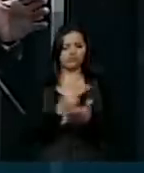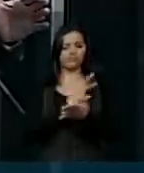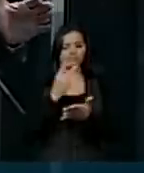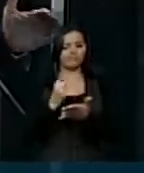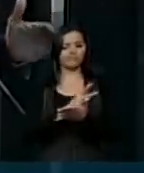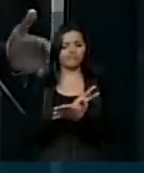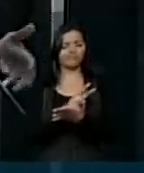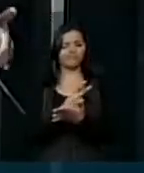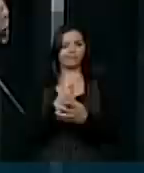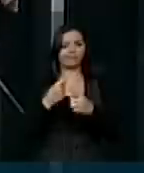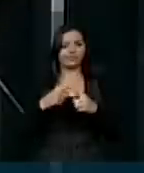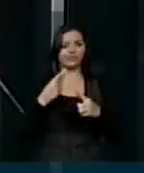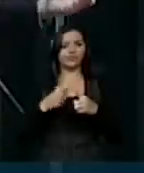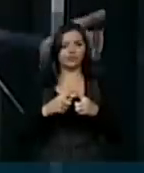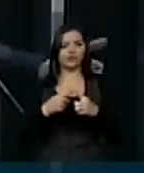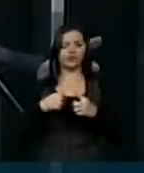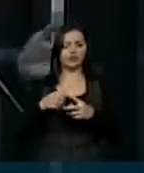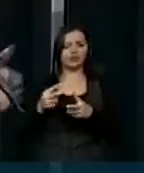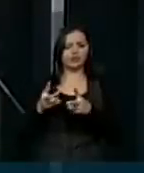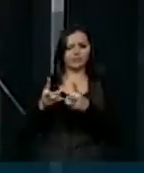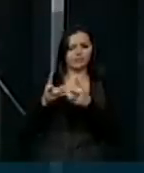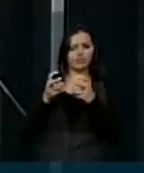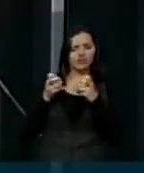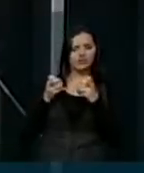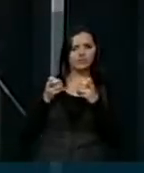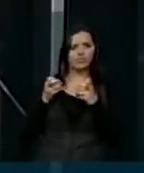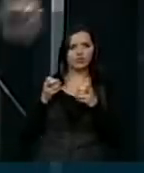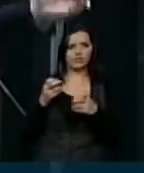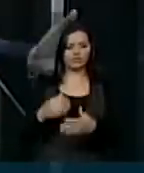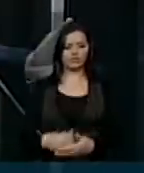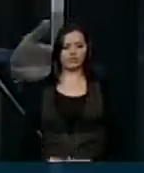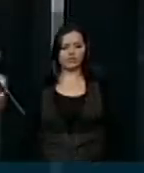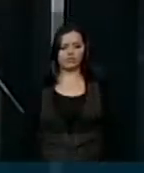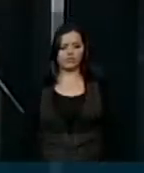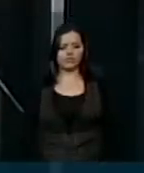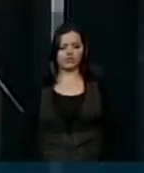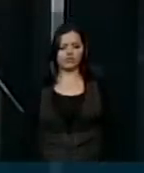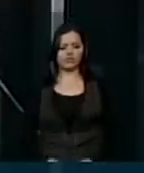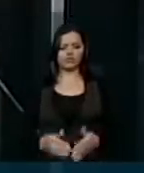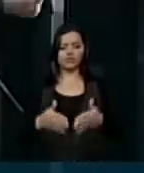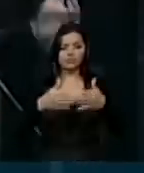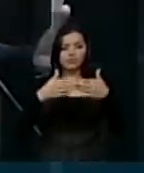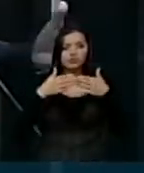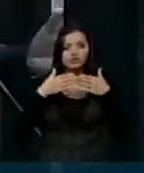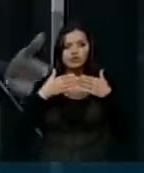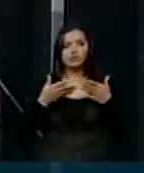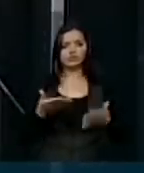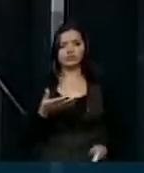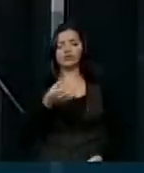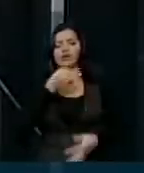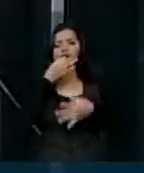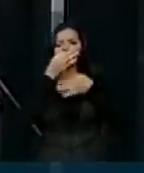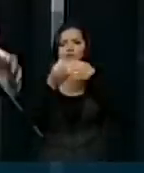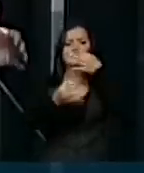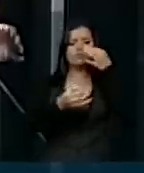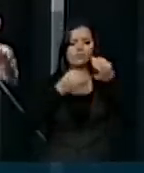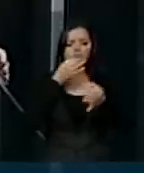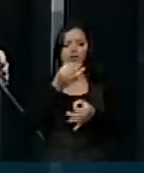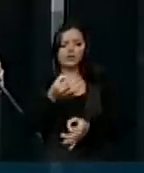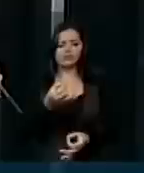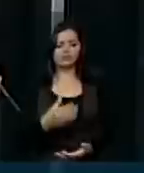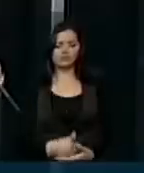quando ele interpretou as nossas intervenções, os nossos argumentos como